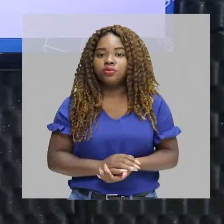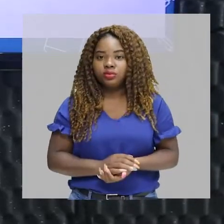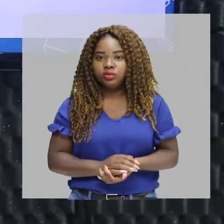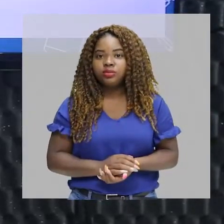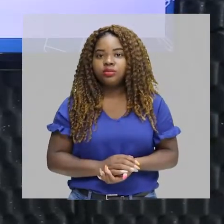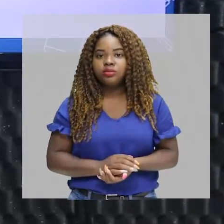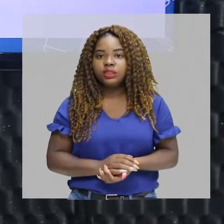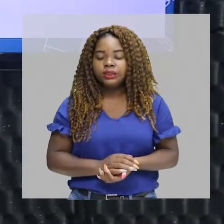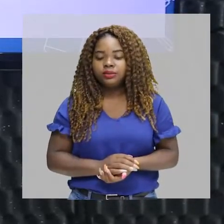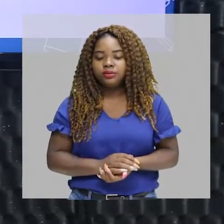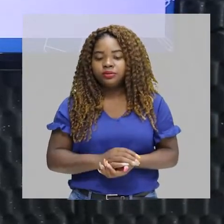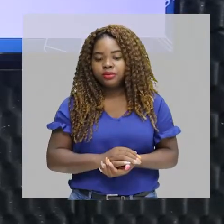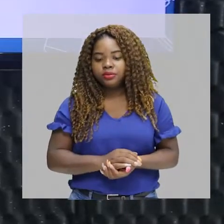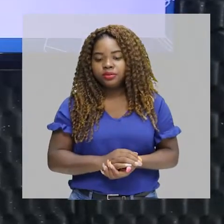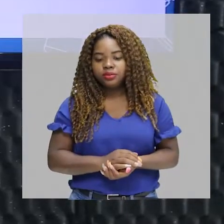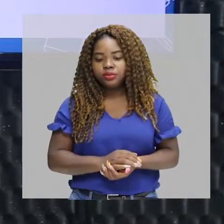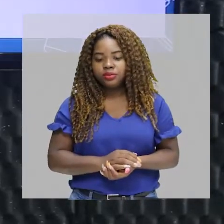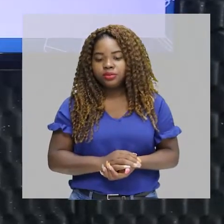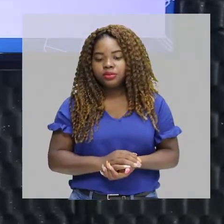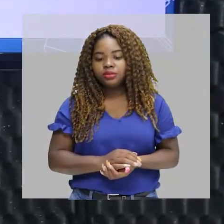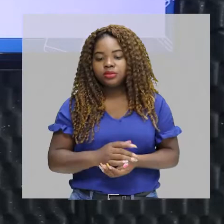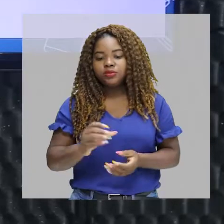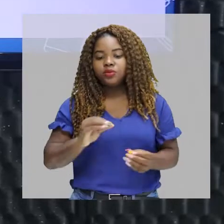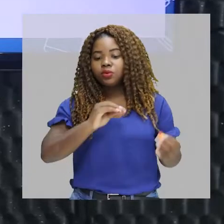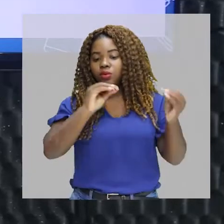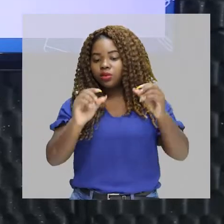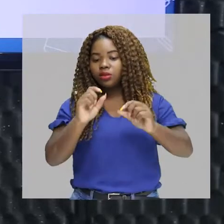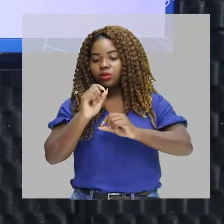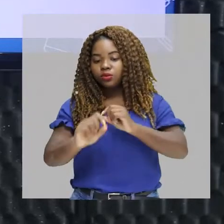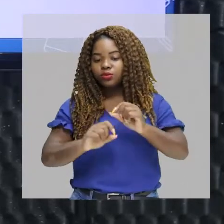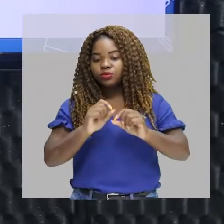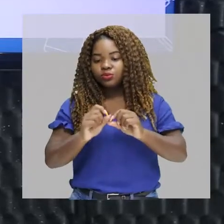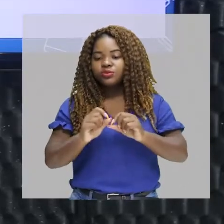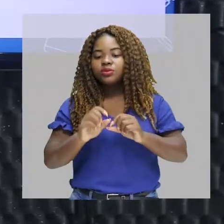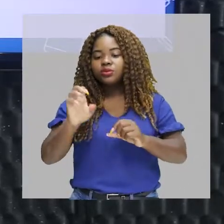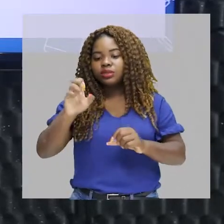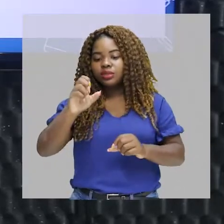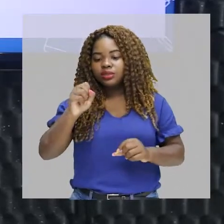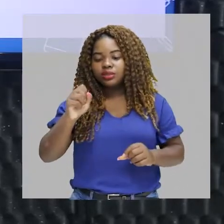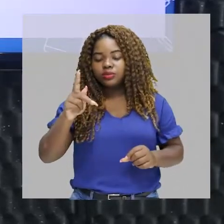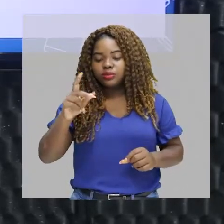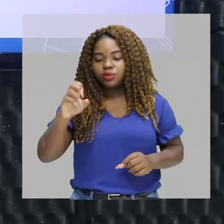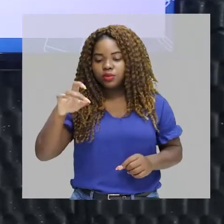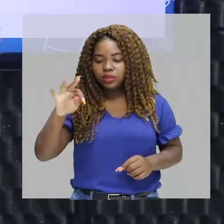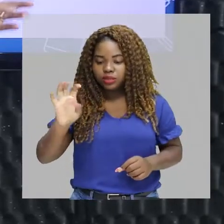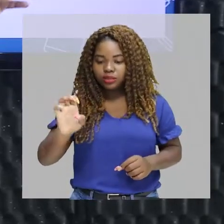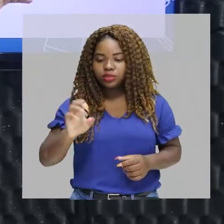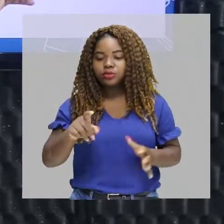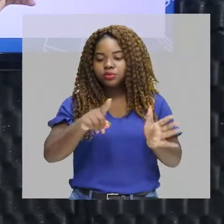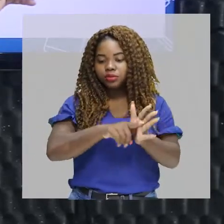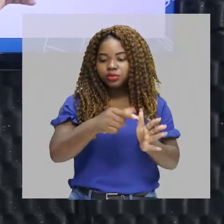esquerda e vou aumentar em uma unidade o nosso expoente. Menos 3 mais 1, menos